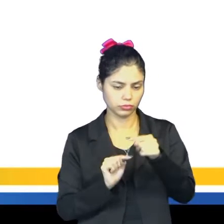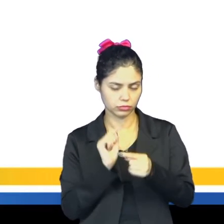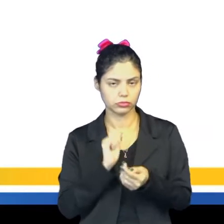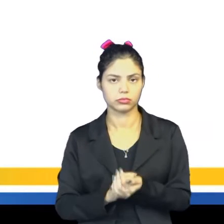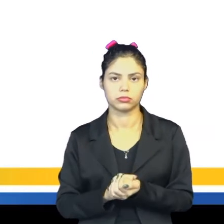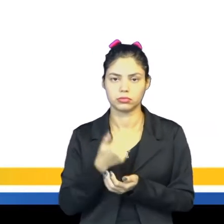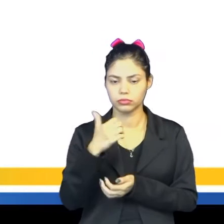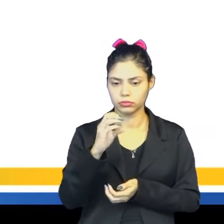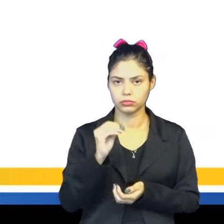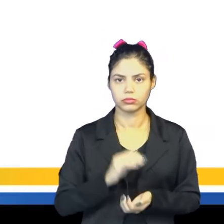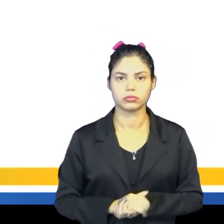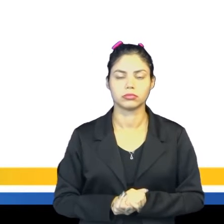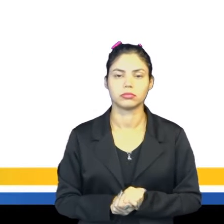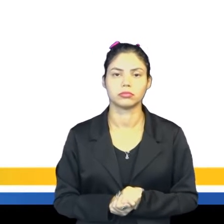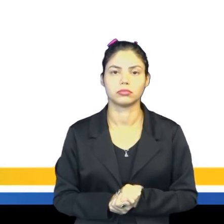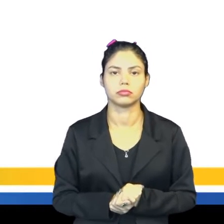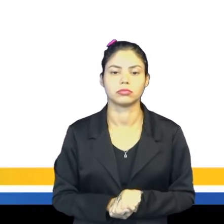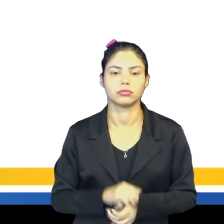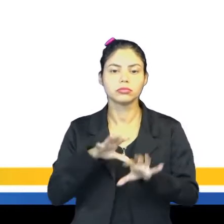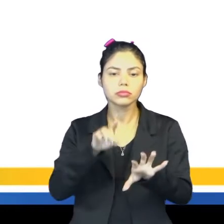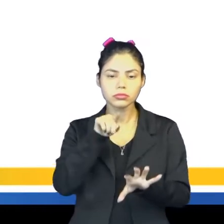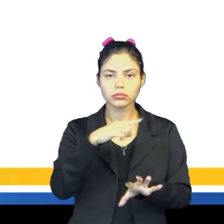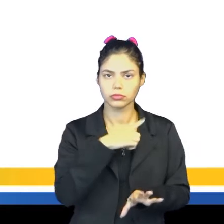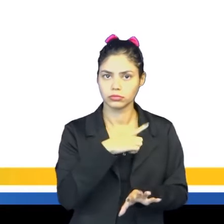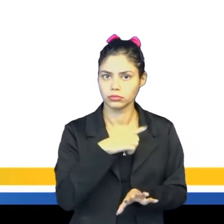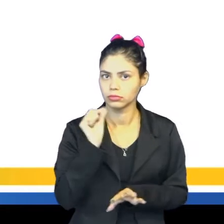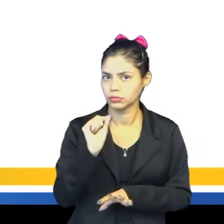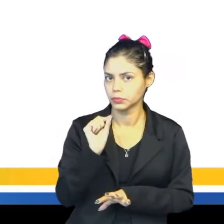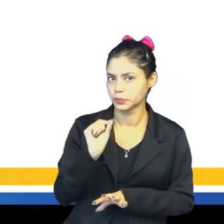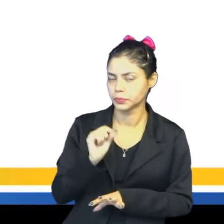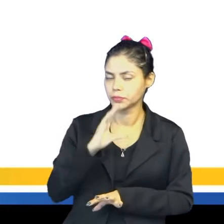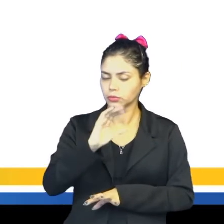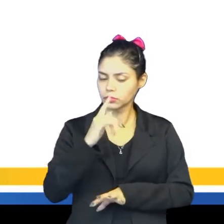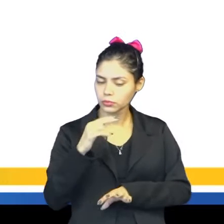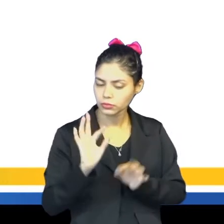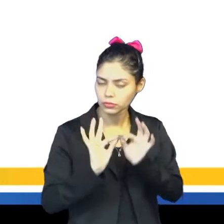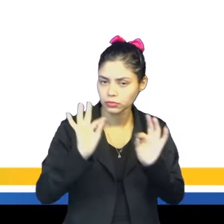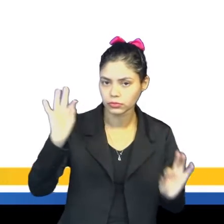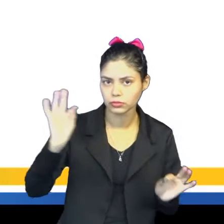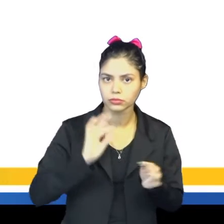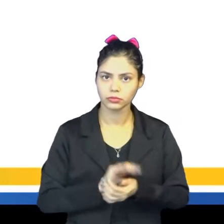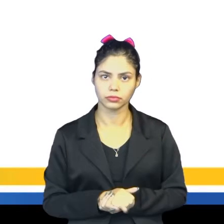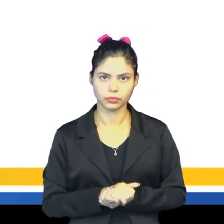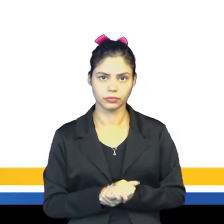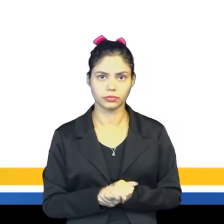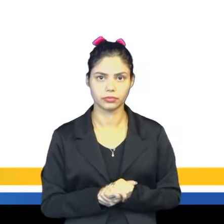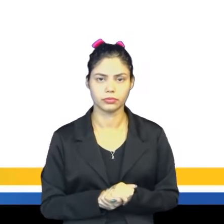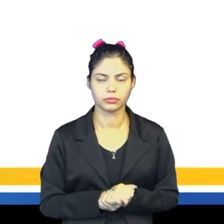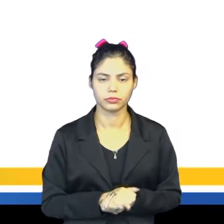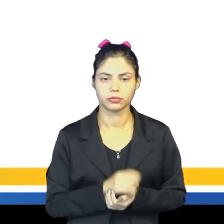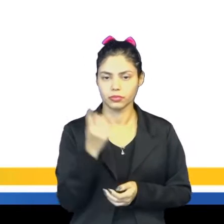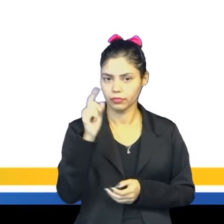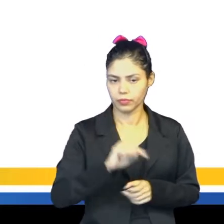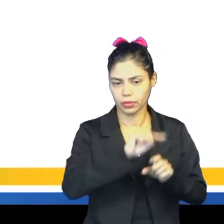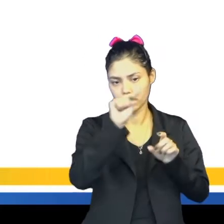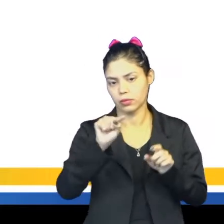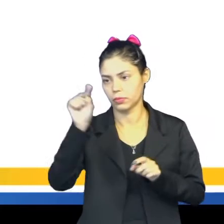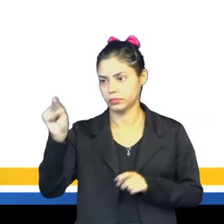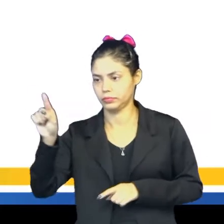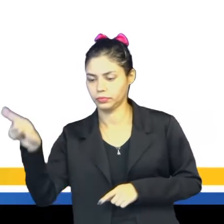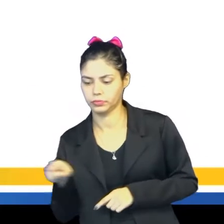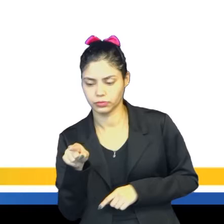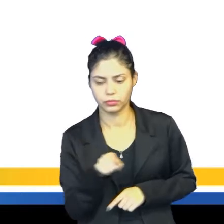dividimos por 10. Então aí nós temos a capacidade de medida. Indo ou voltando. Essa